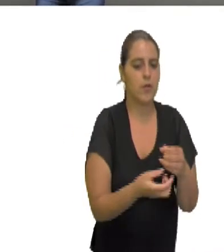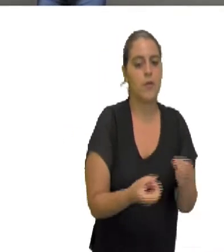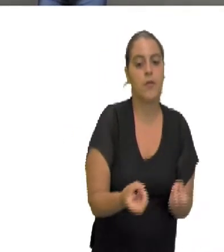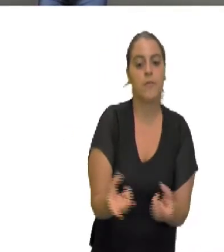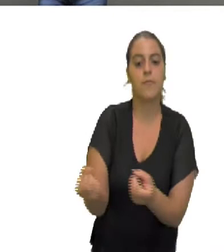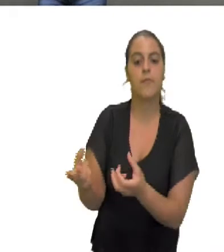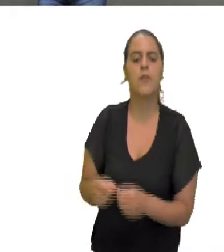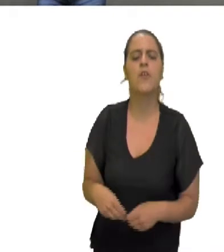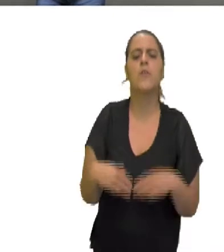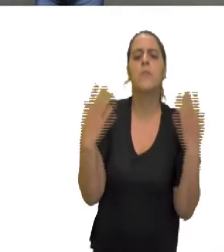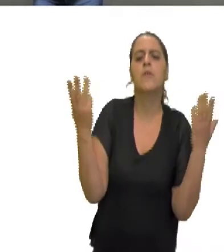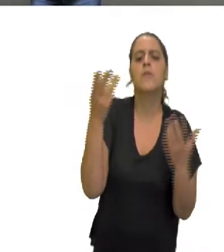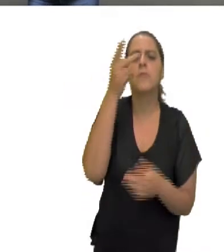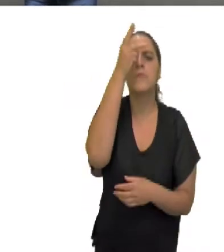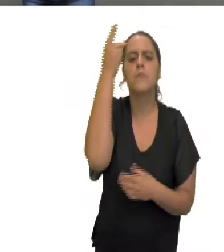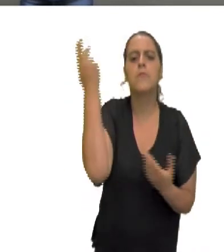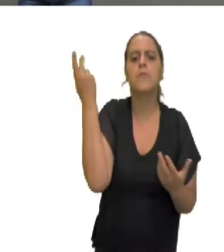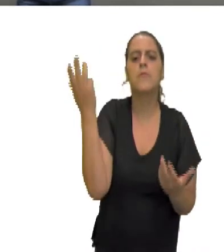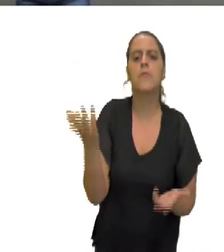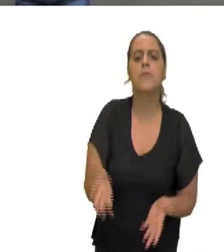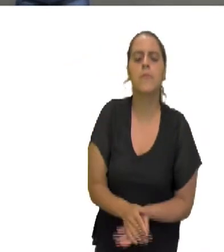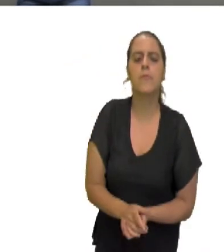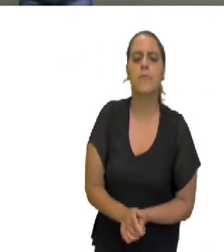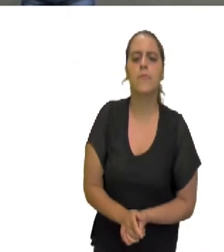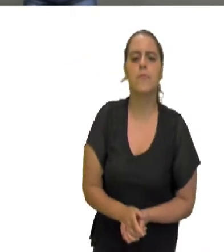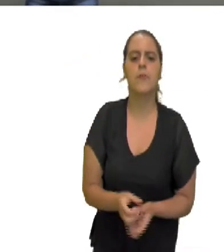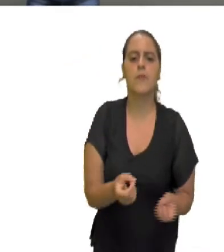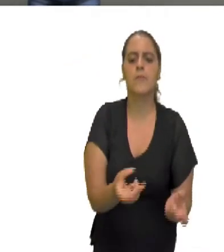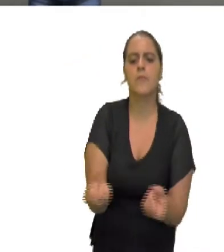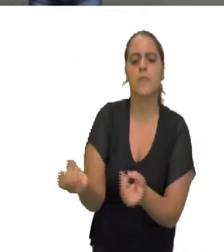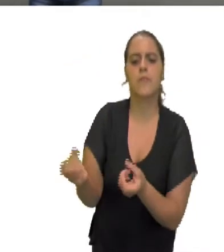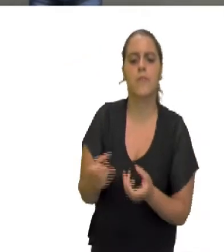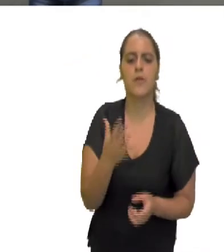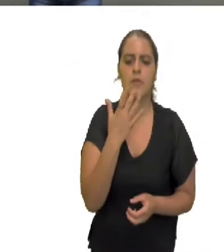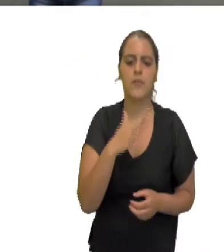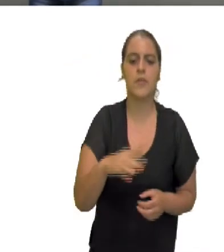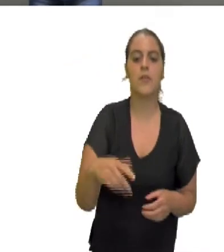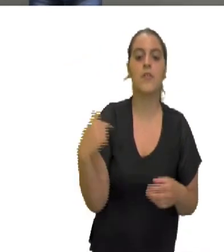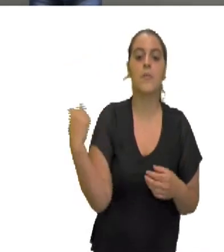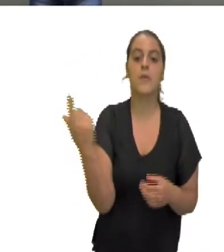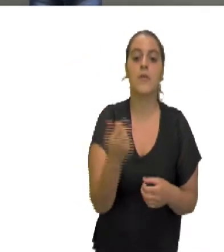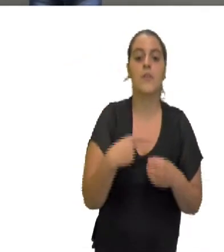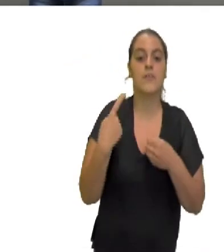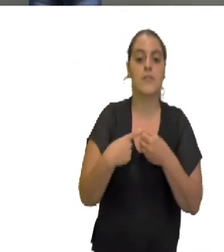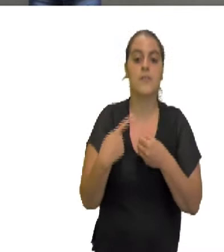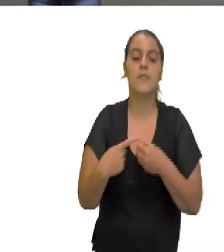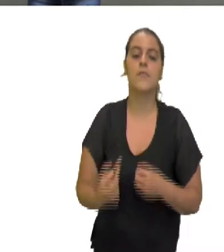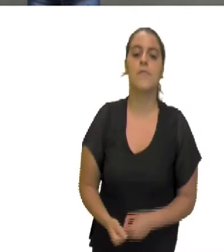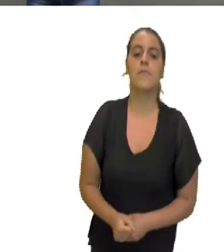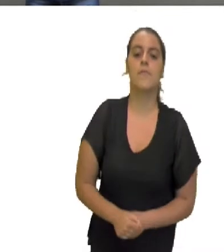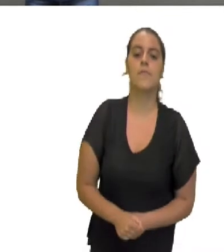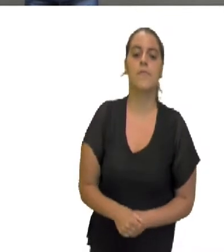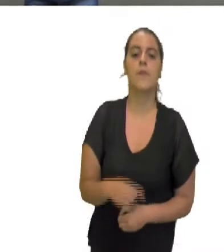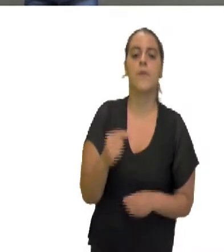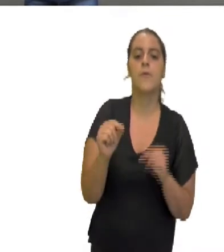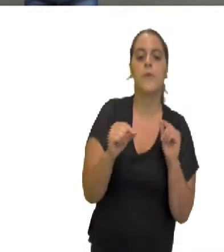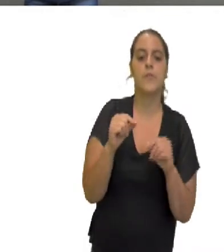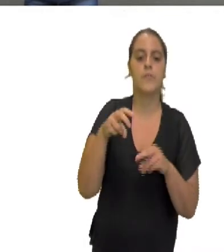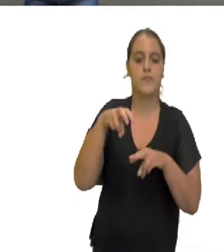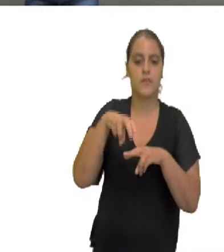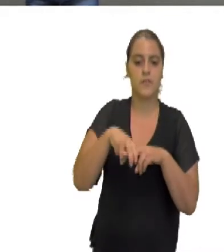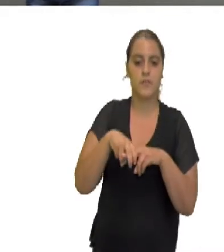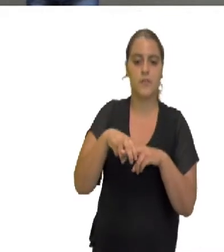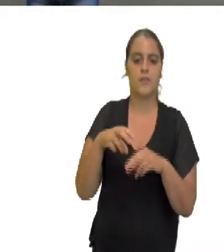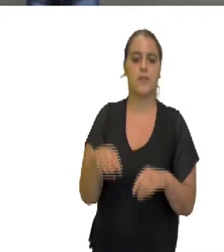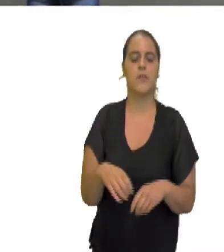Eles vendem para quem, crianças? Eles vendem para nós da cidade. Quando você senta na